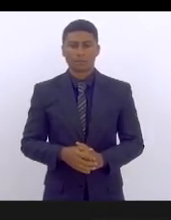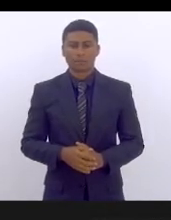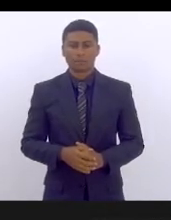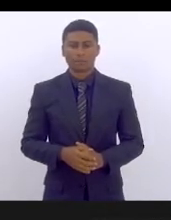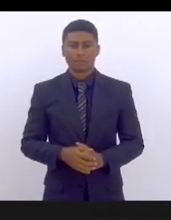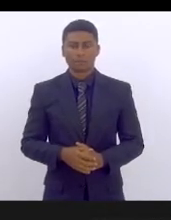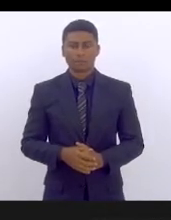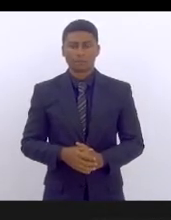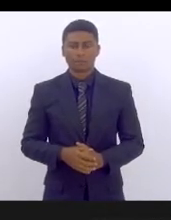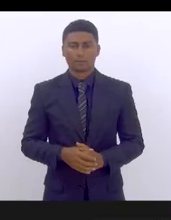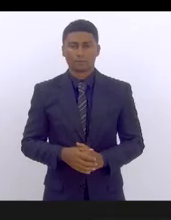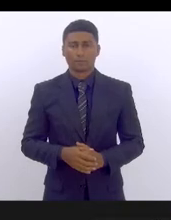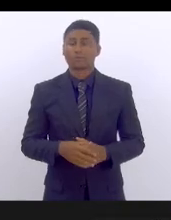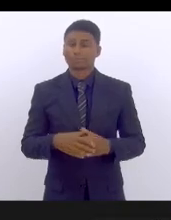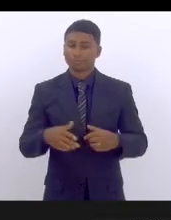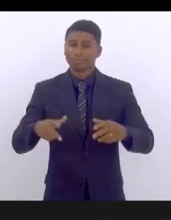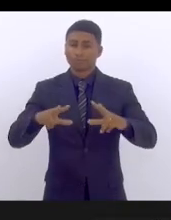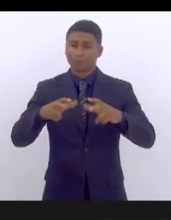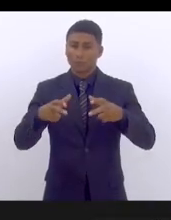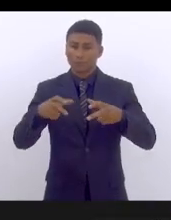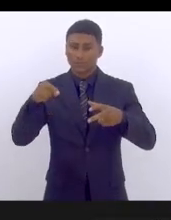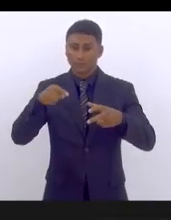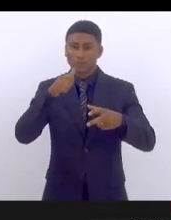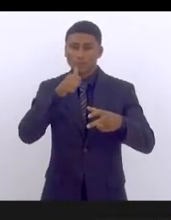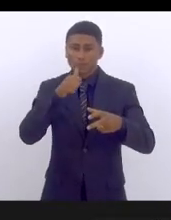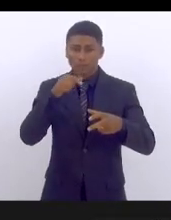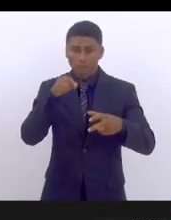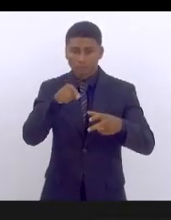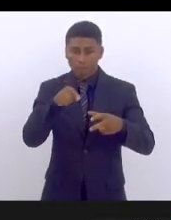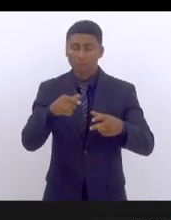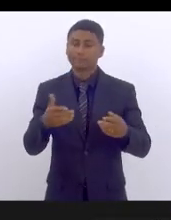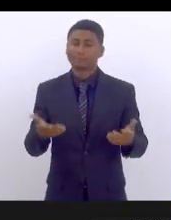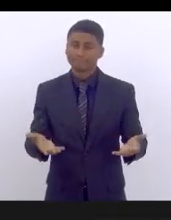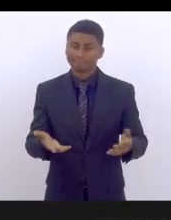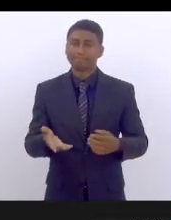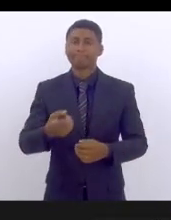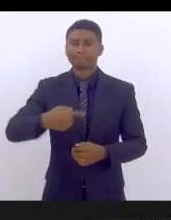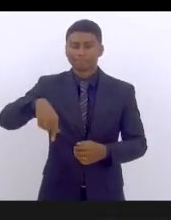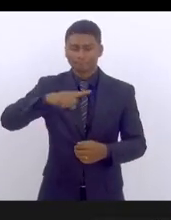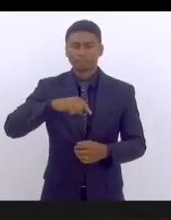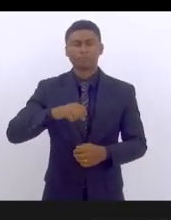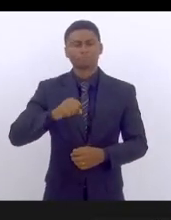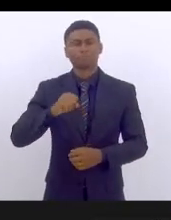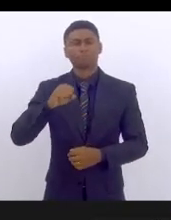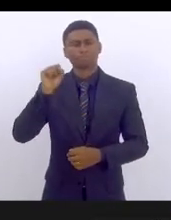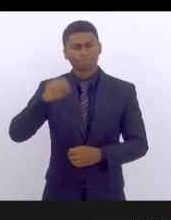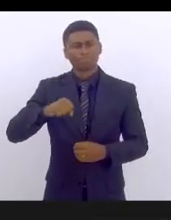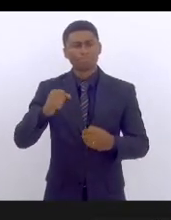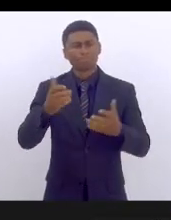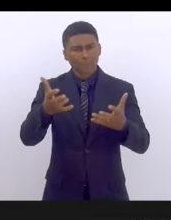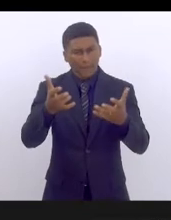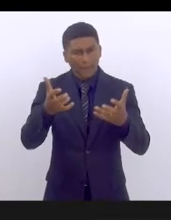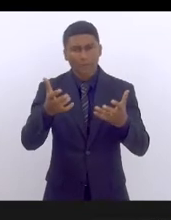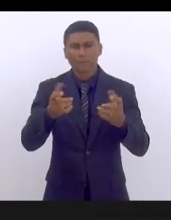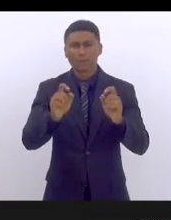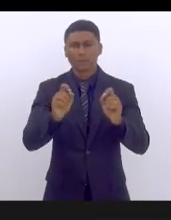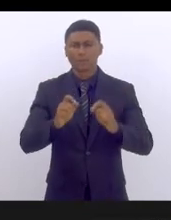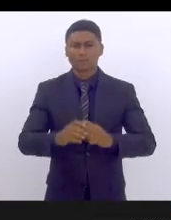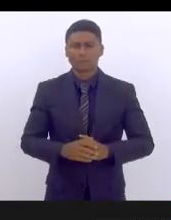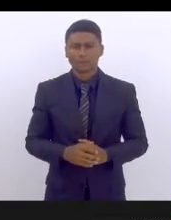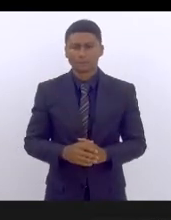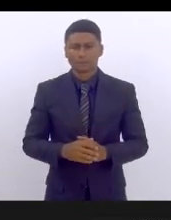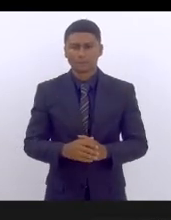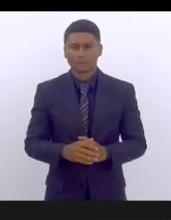no que diz respeito à Comissão de Mulheres, a gente está totalmente favorável ao projeto, a proposta,